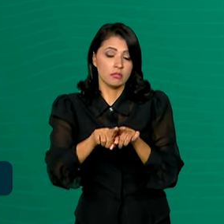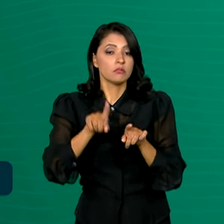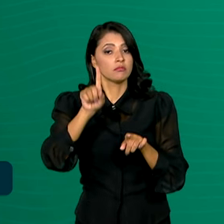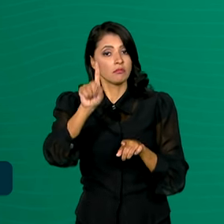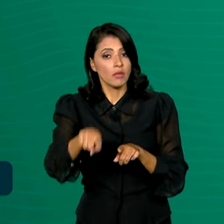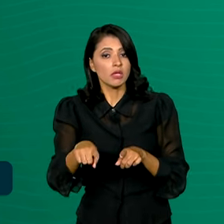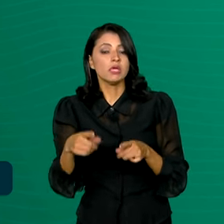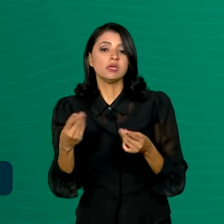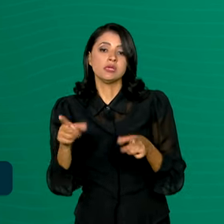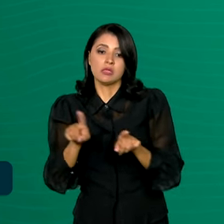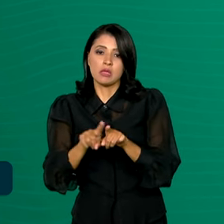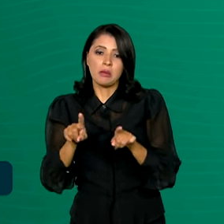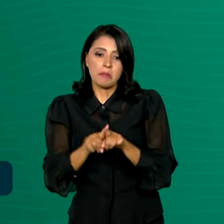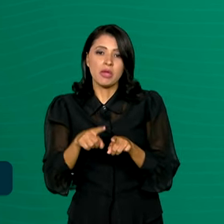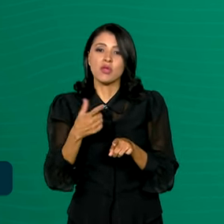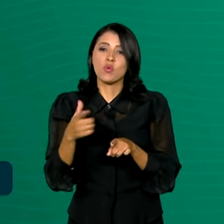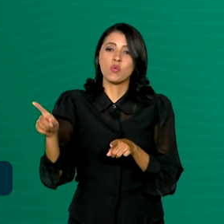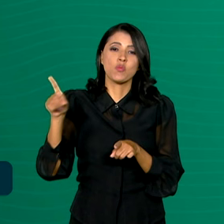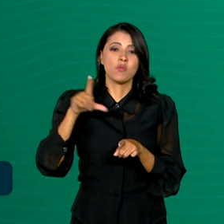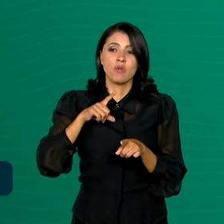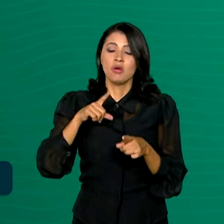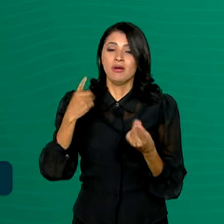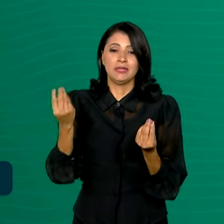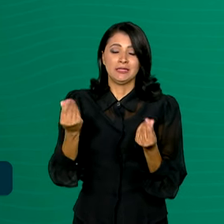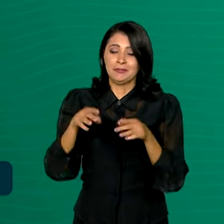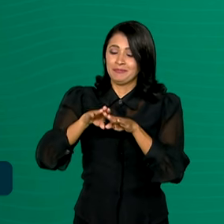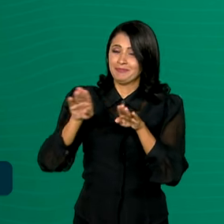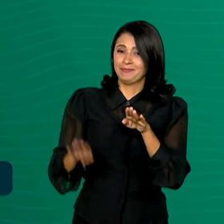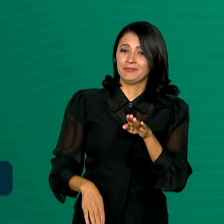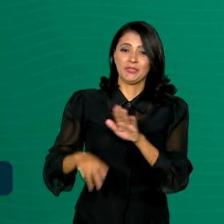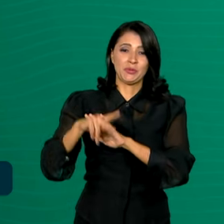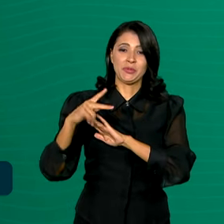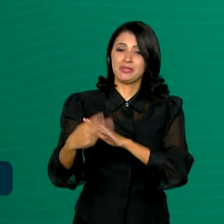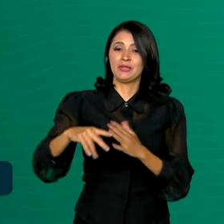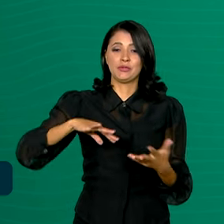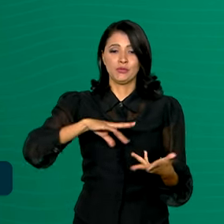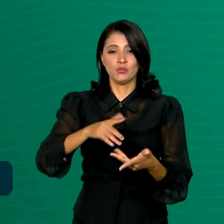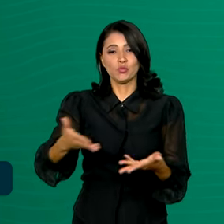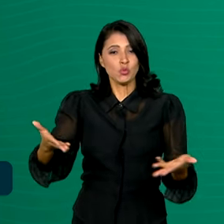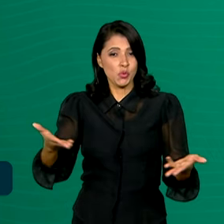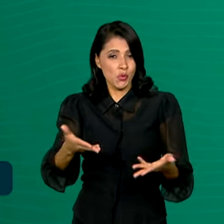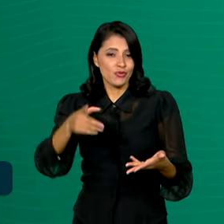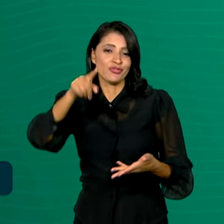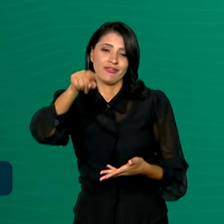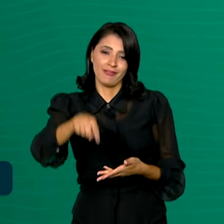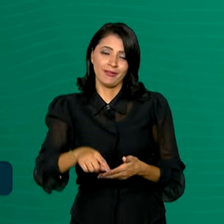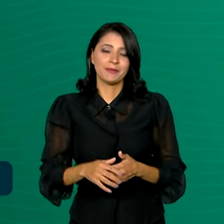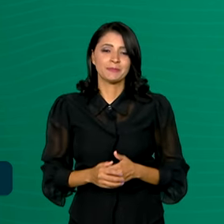no enfrentamento de uma das desigualdades-chave no mundo de hoje,